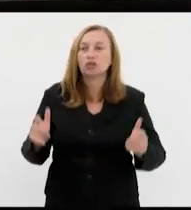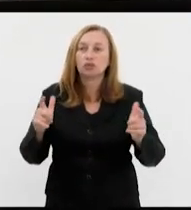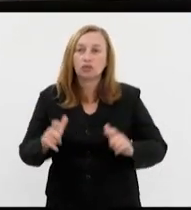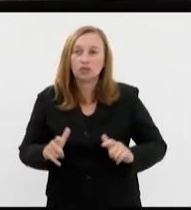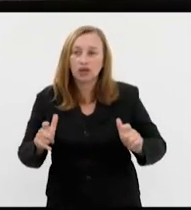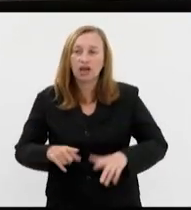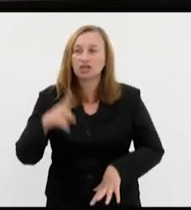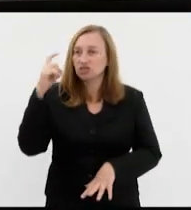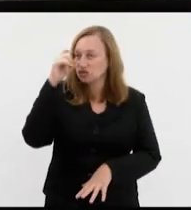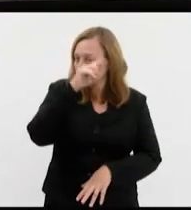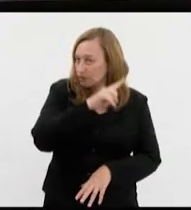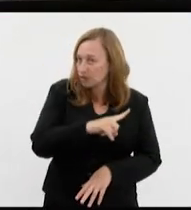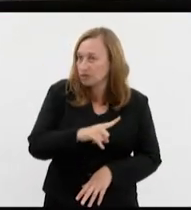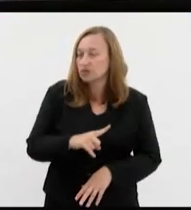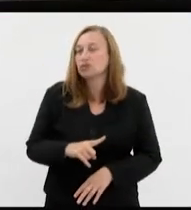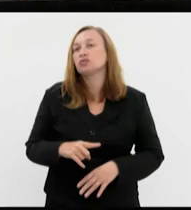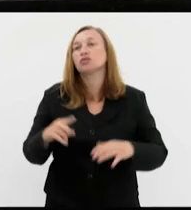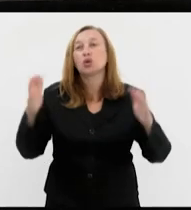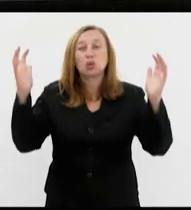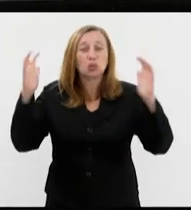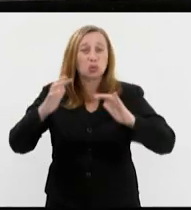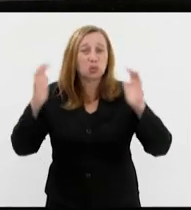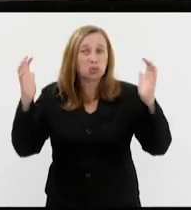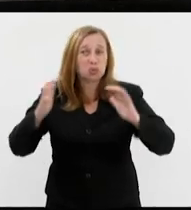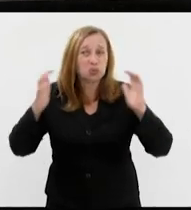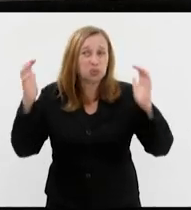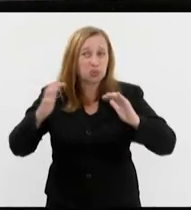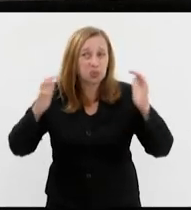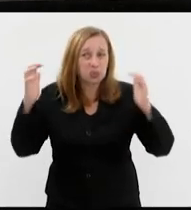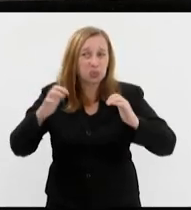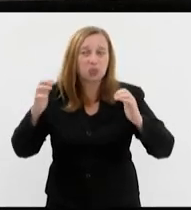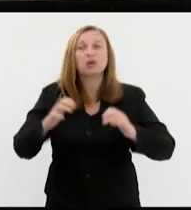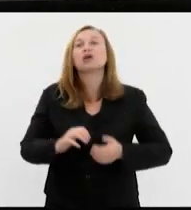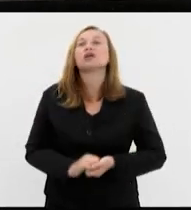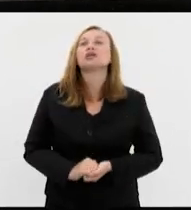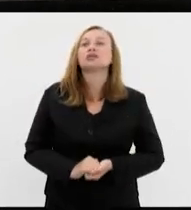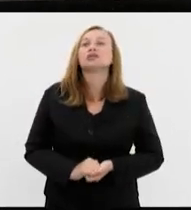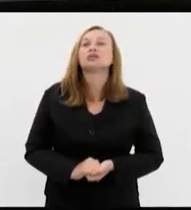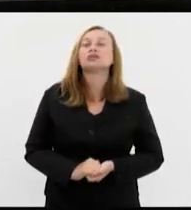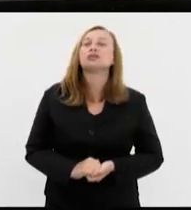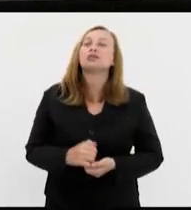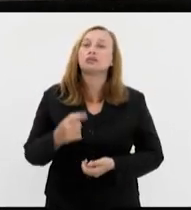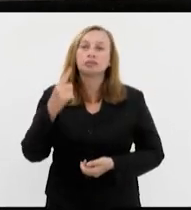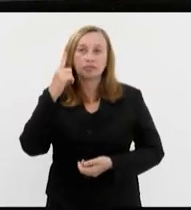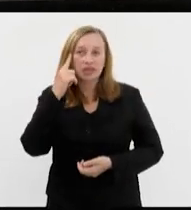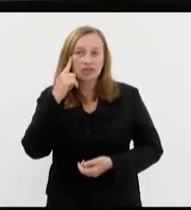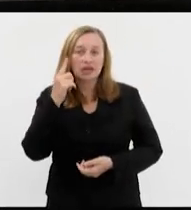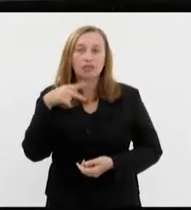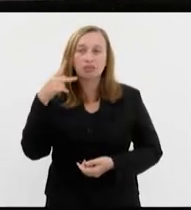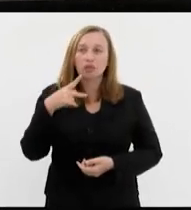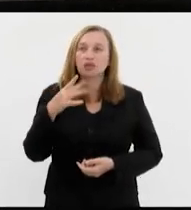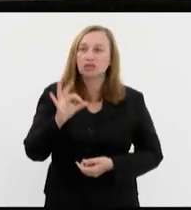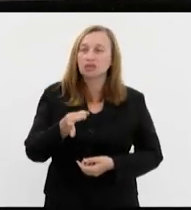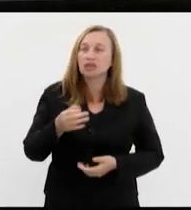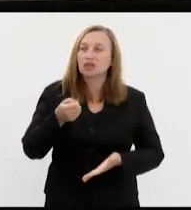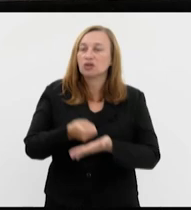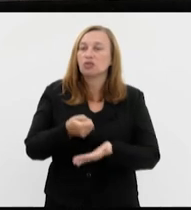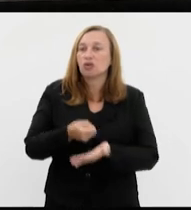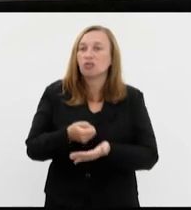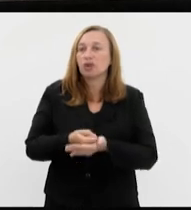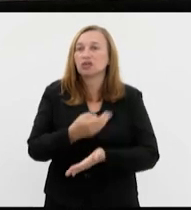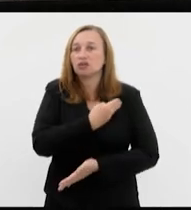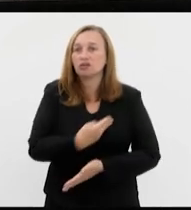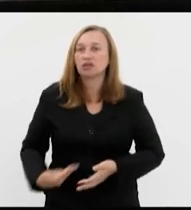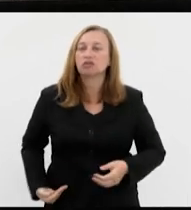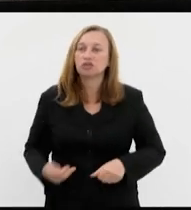litorânea, sofre também com a questão em especial das enchentes, e a gente tem que pensar políticas efetivas e cobrar do governo do Estado essas